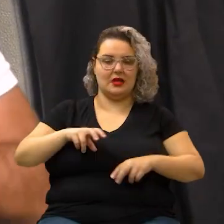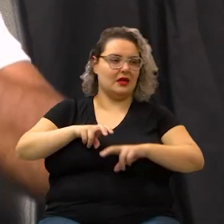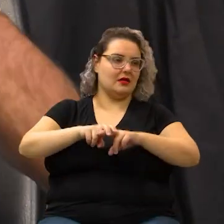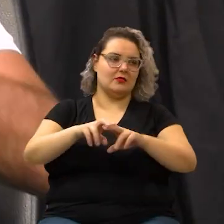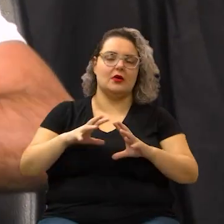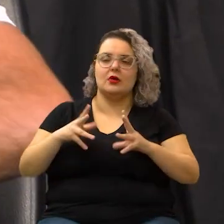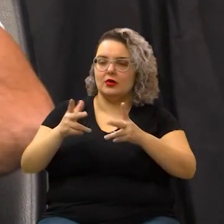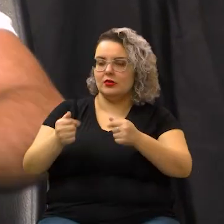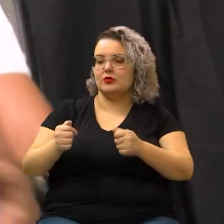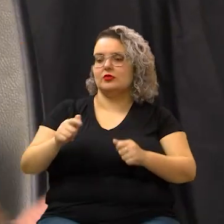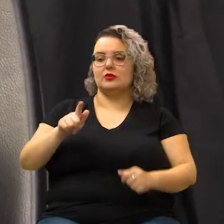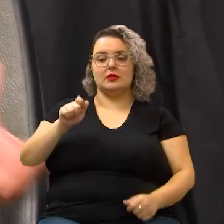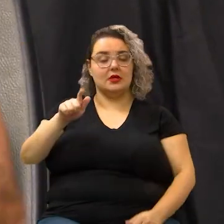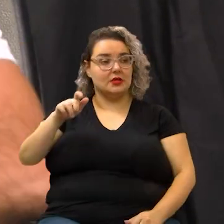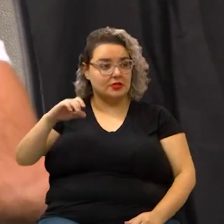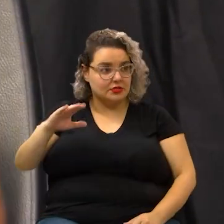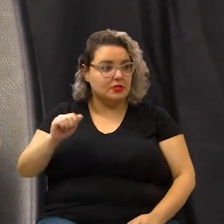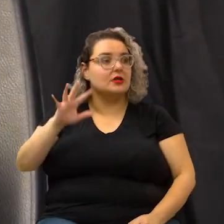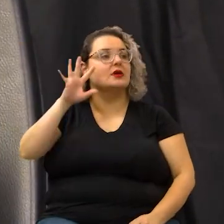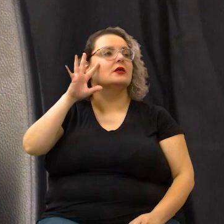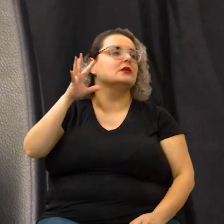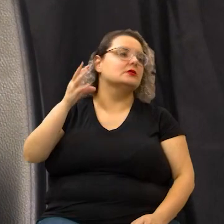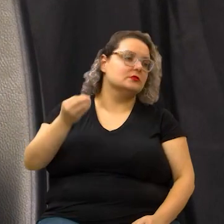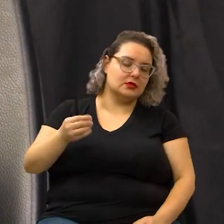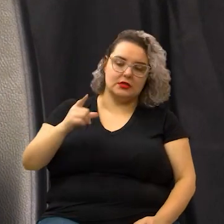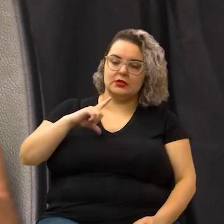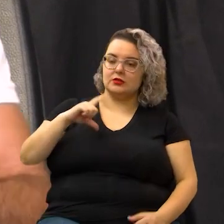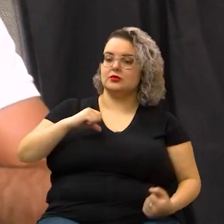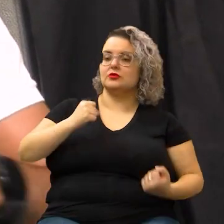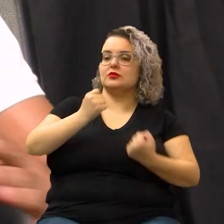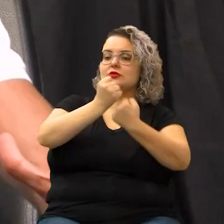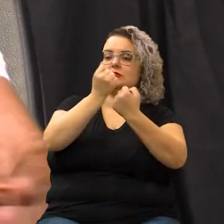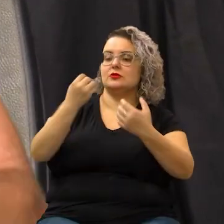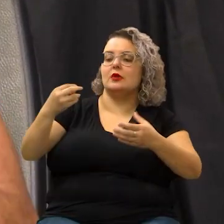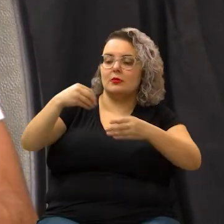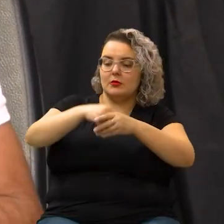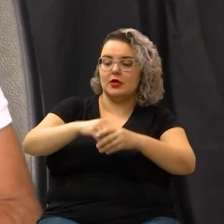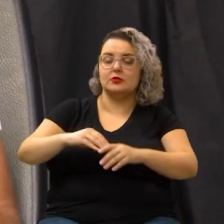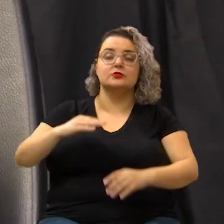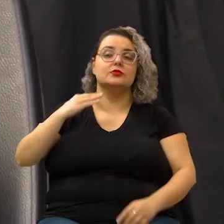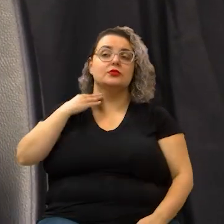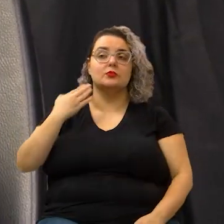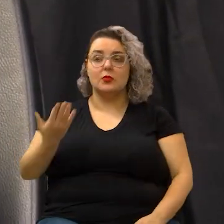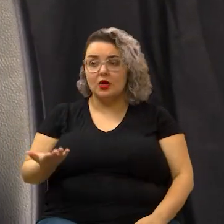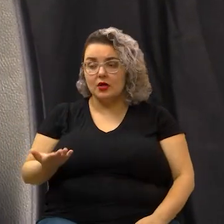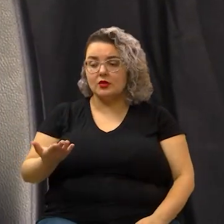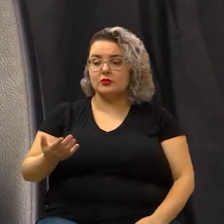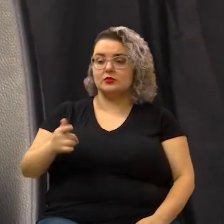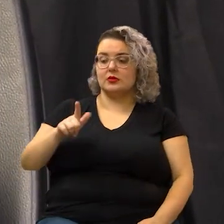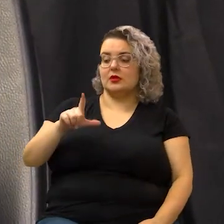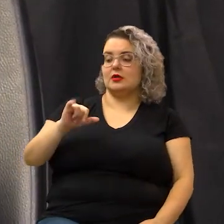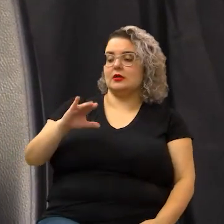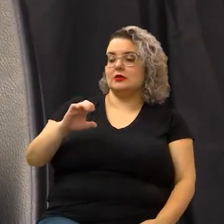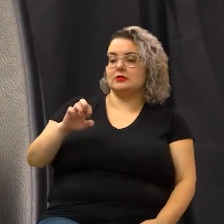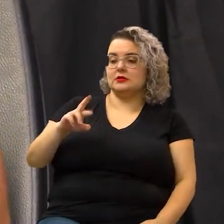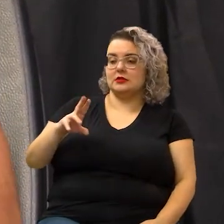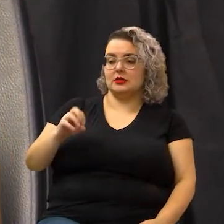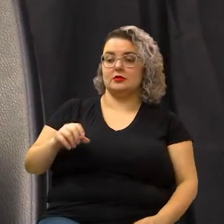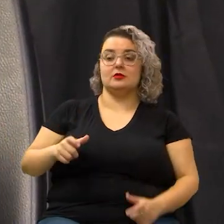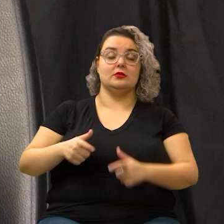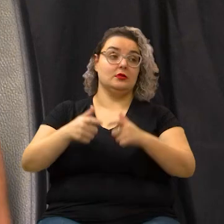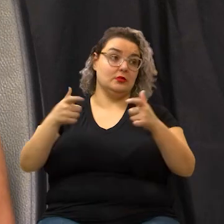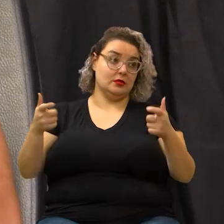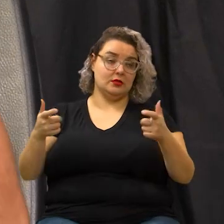muita trilícia. Equipava toda a agência. Compreendo. Então tinha aquele suporte dentro da agência ali, da agência aqui da